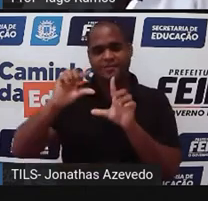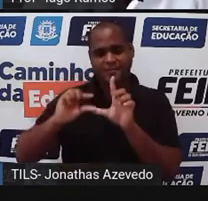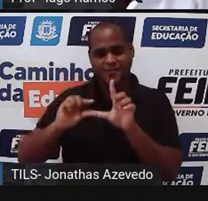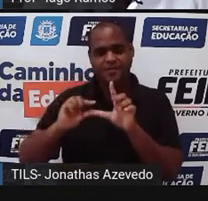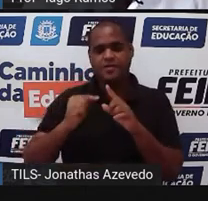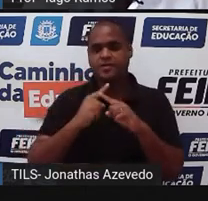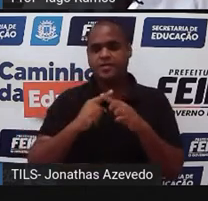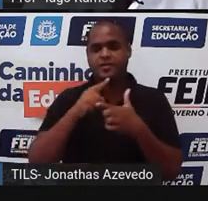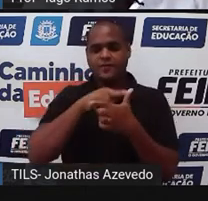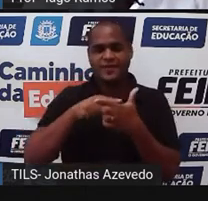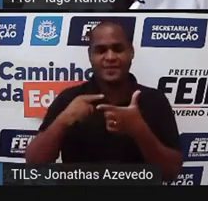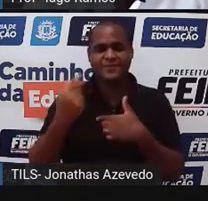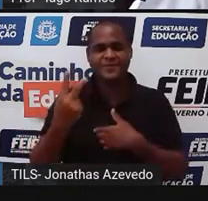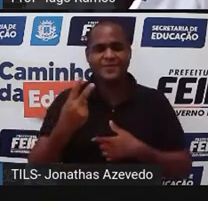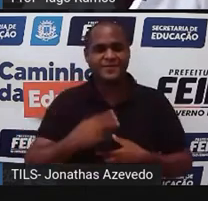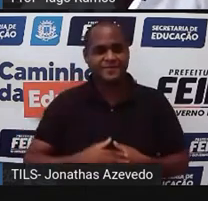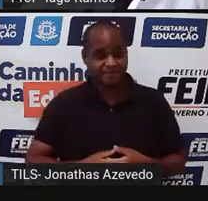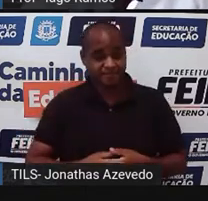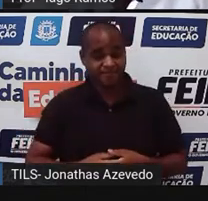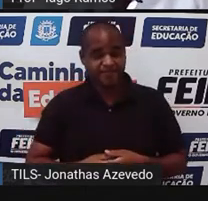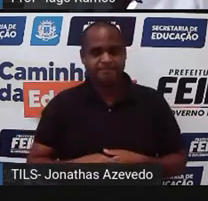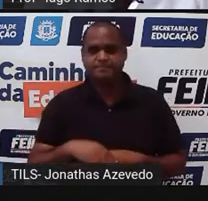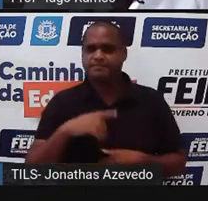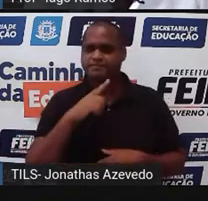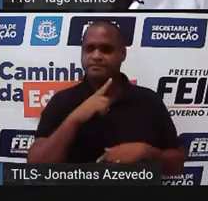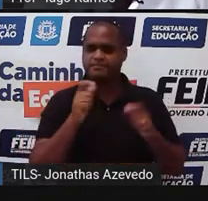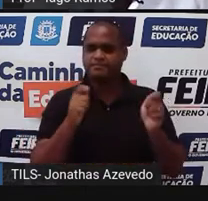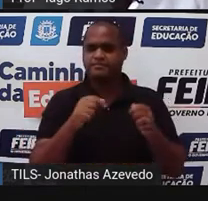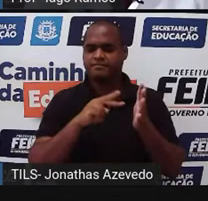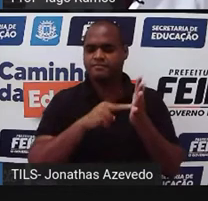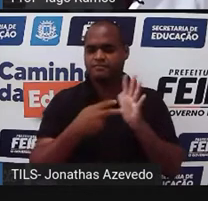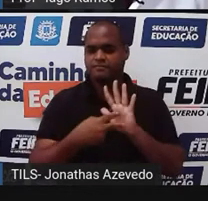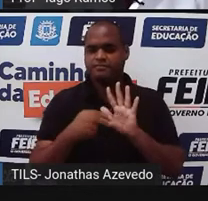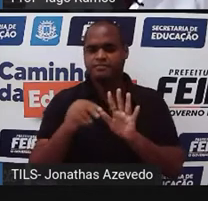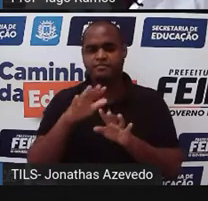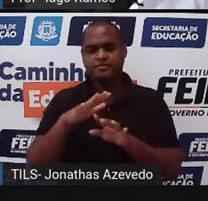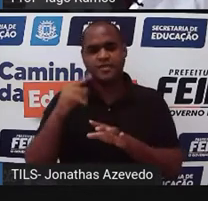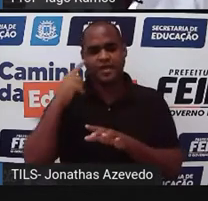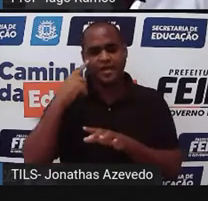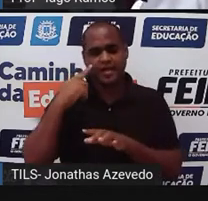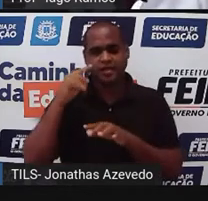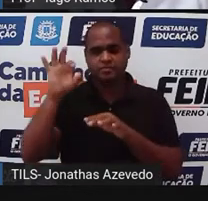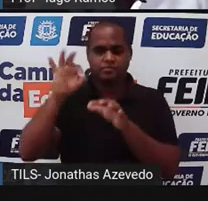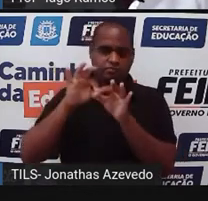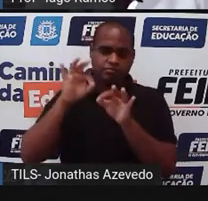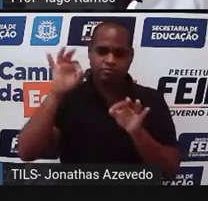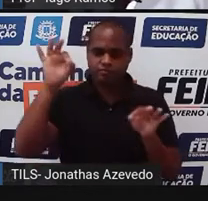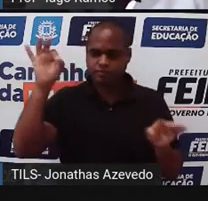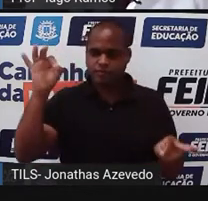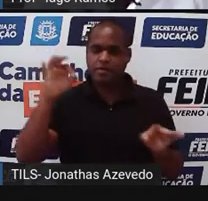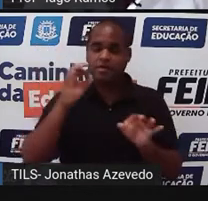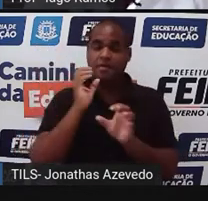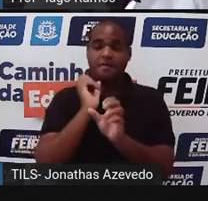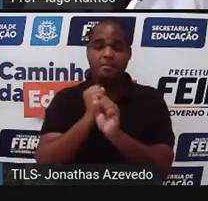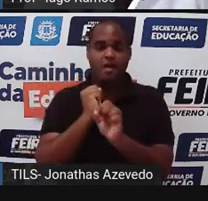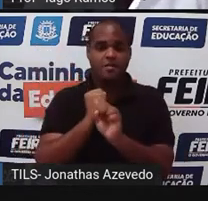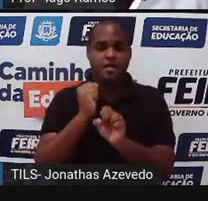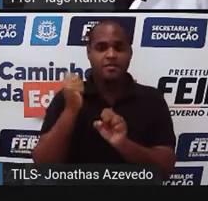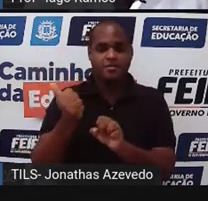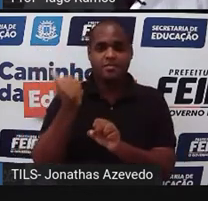minúsculo / 2 esse de maiúsculo significa diagonal maior ou a maior medida da